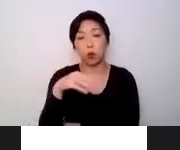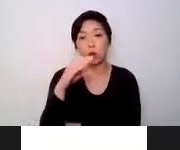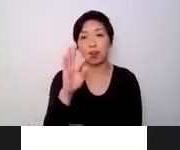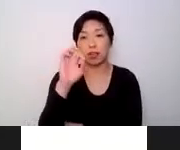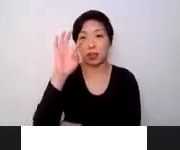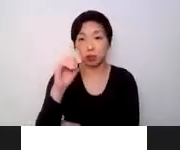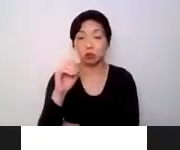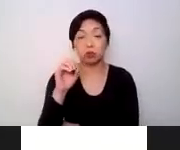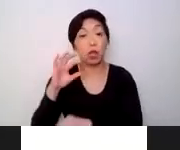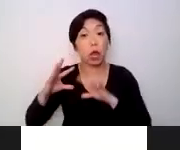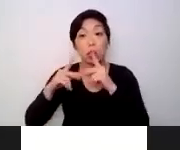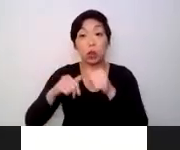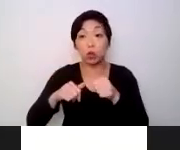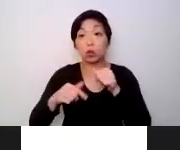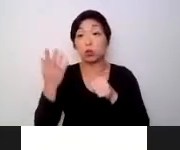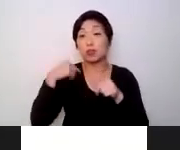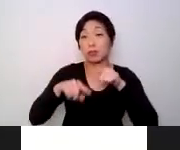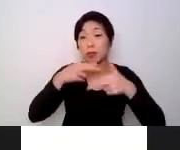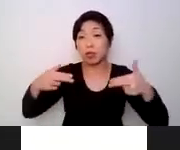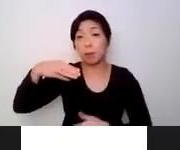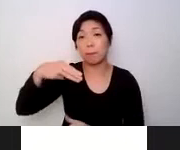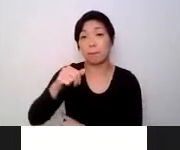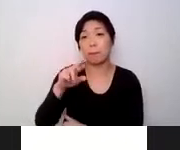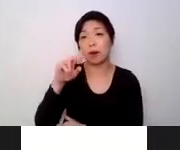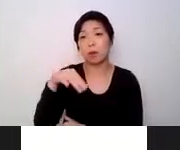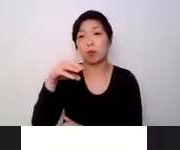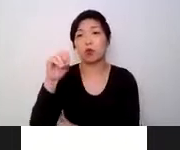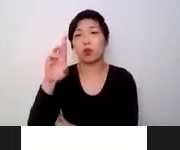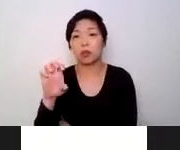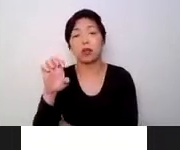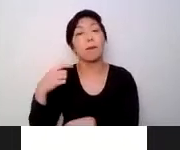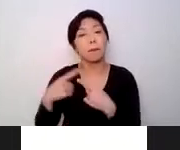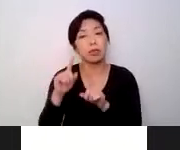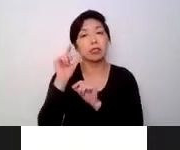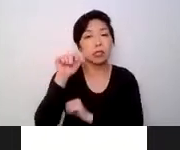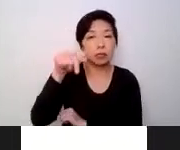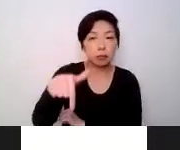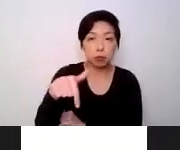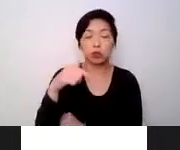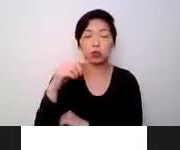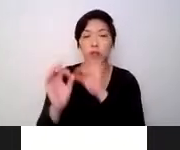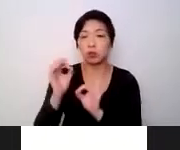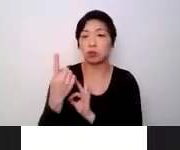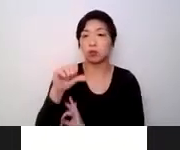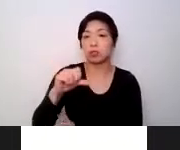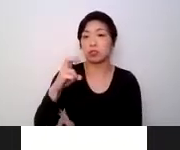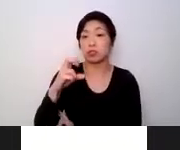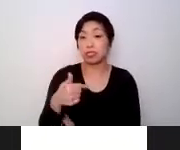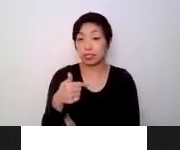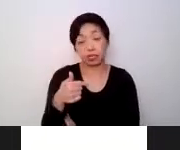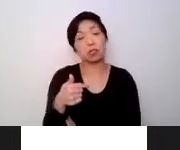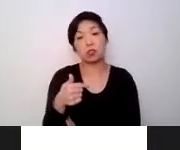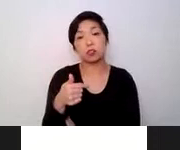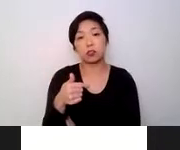de vidro mas depois esse projeto de 1957 depois dela ir para